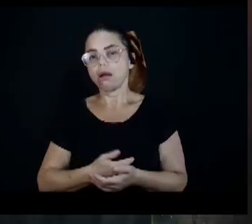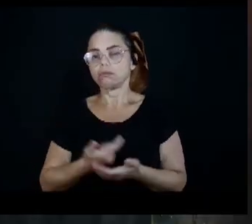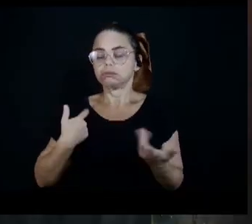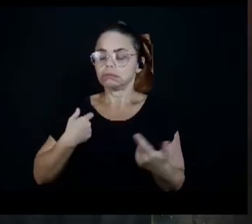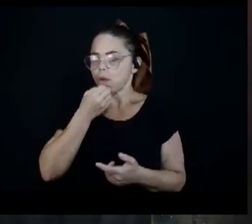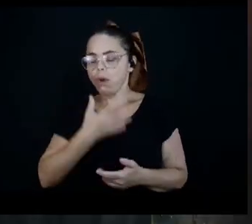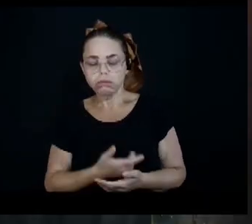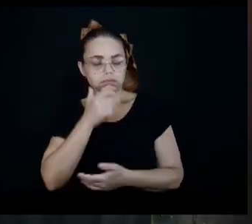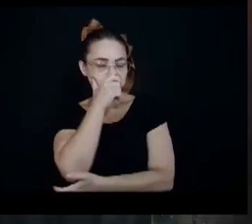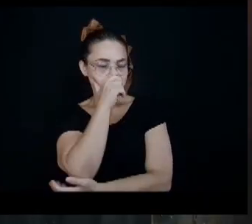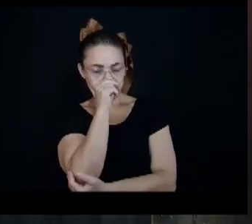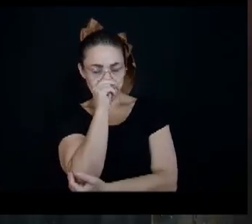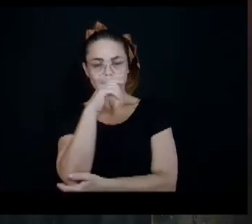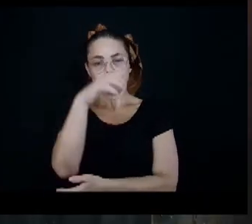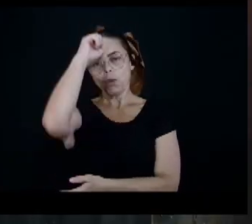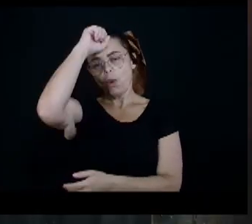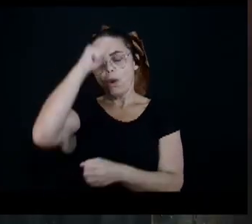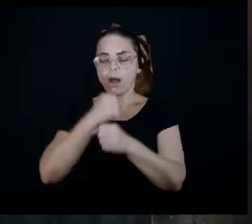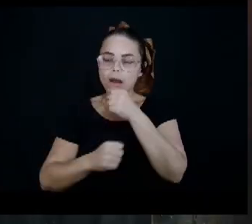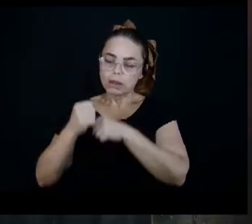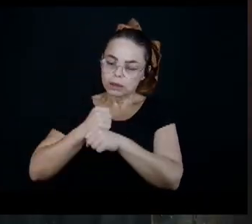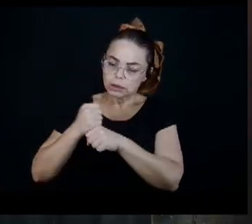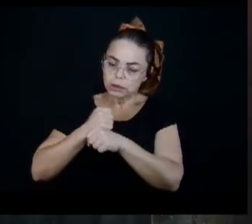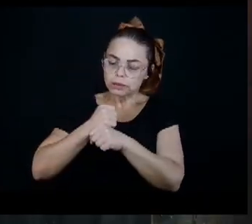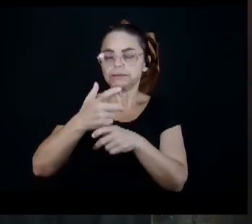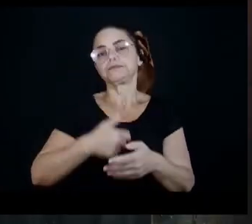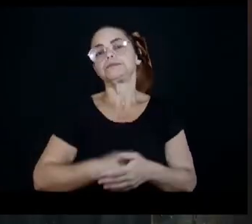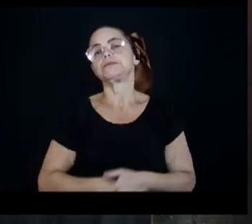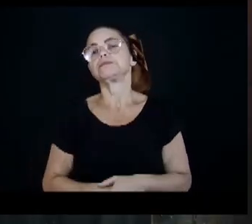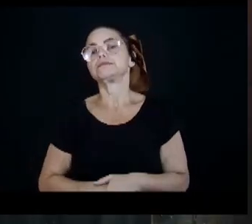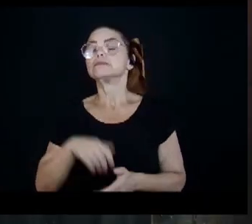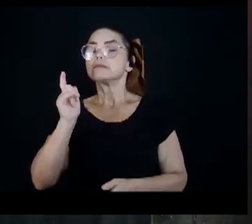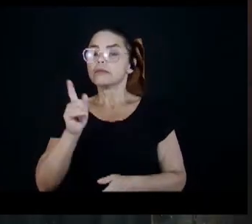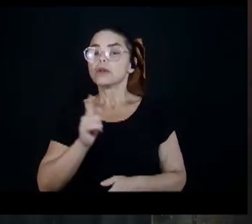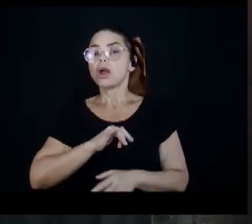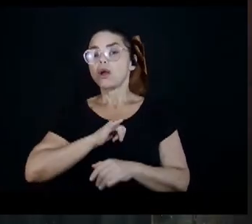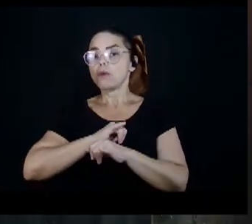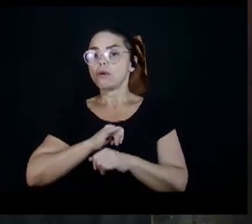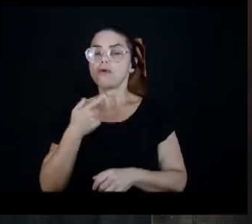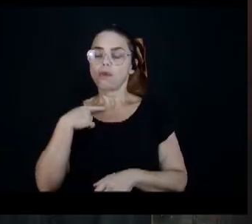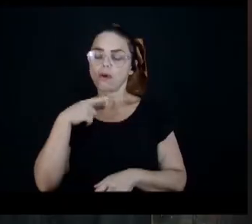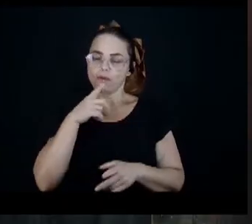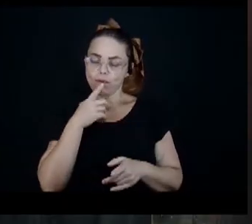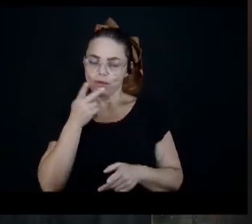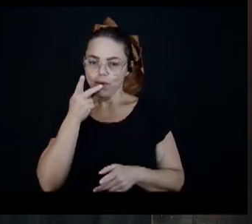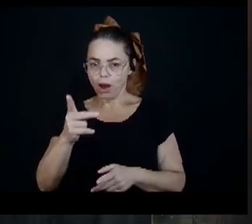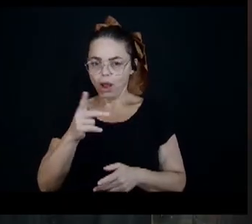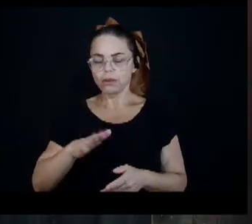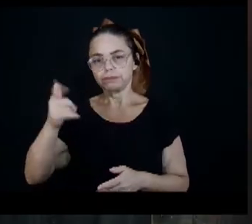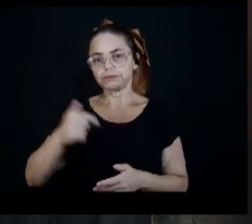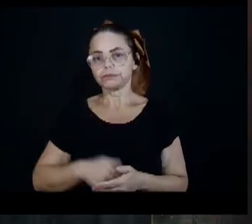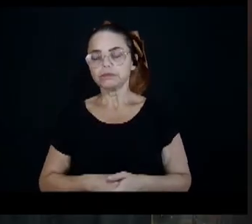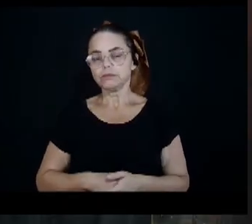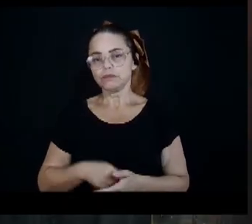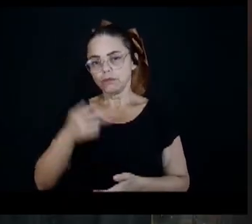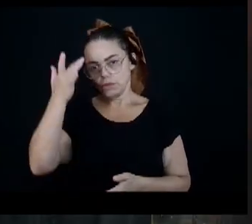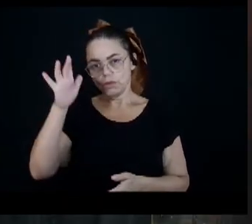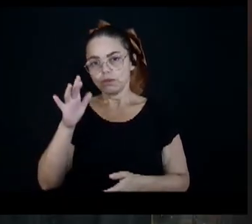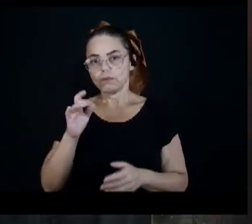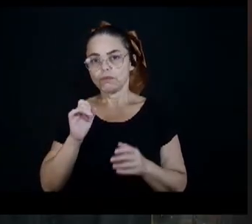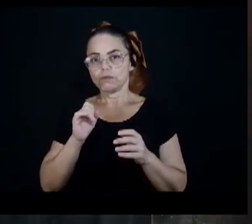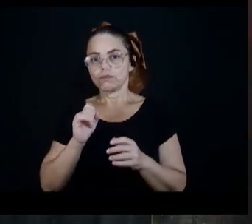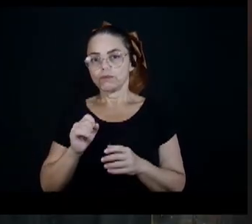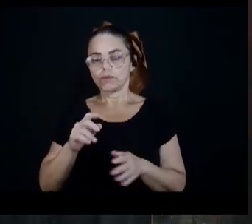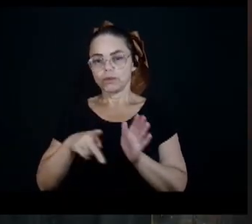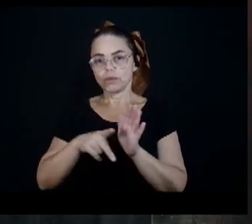anos atrás? O que também, isso já foi refutado, né? Não sei se vai ter possibilidade da gente comentar aqui, em que a própria pirâmide